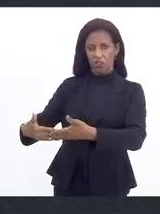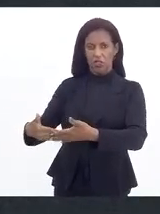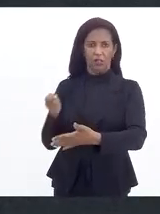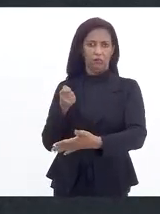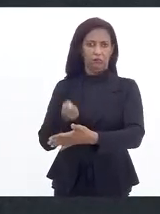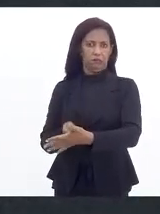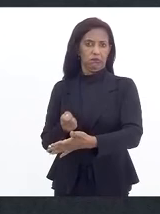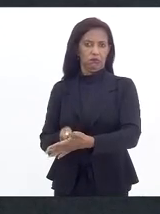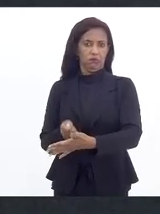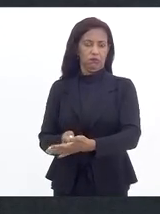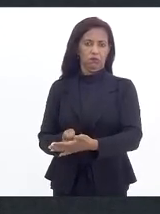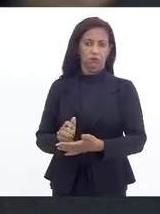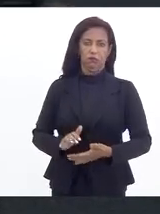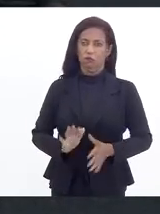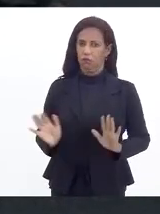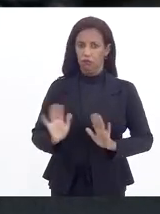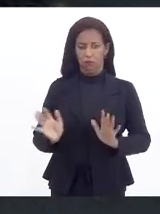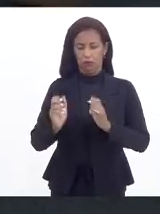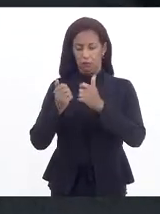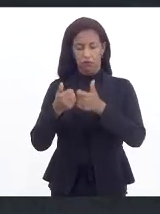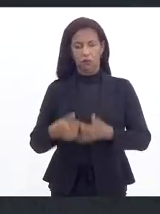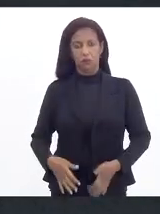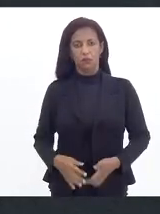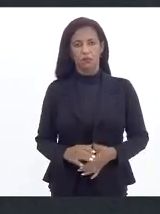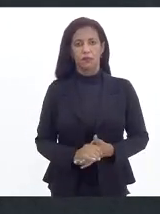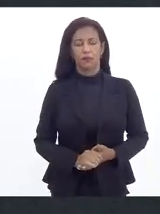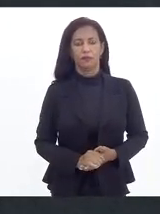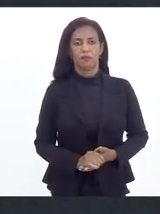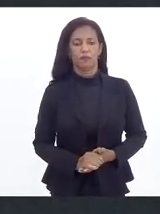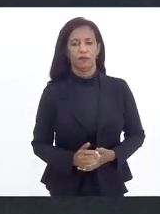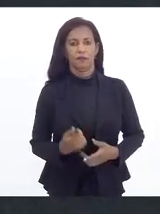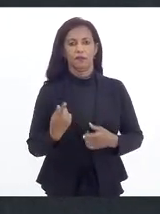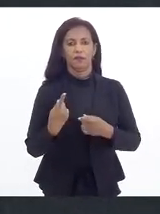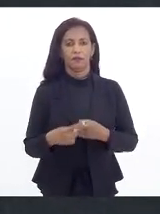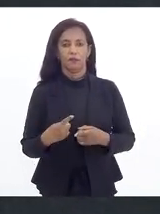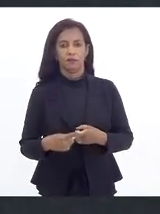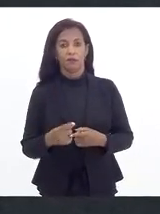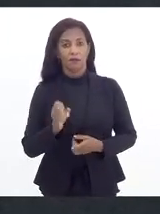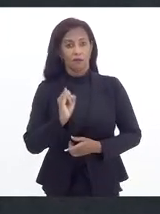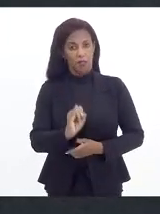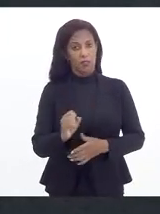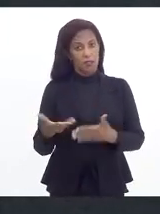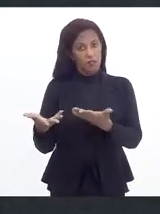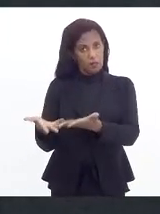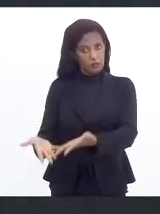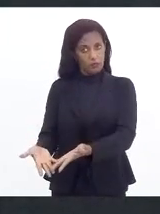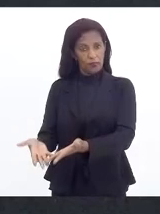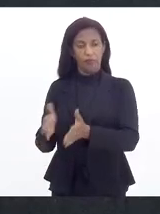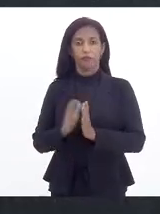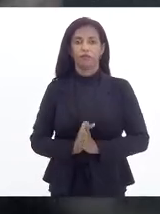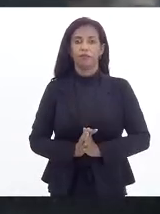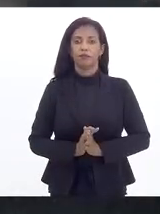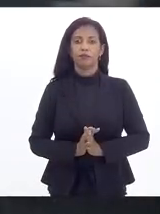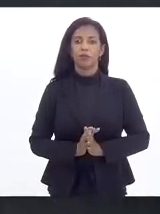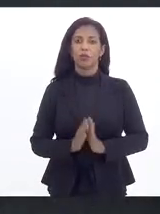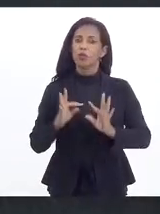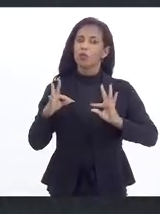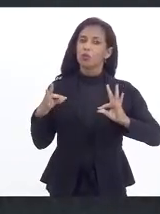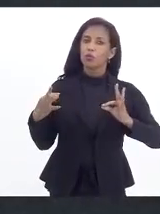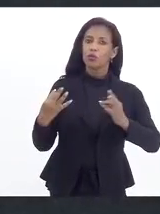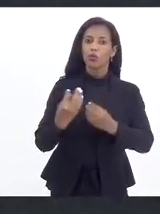ditatorial. Não se justifica. Porque, se assim o fosse, estaríamos todos